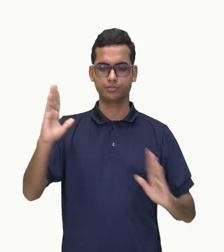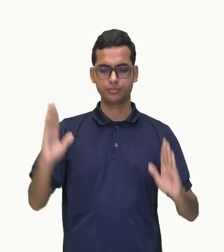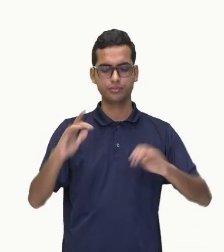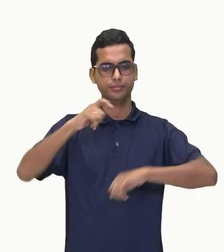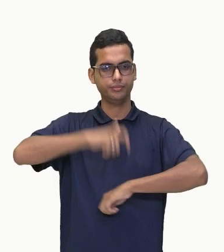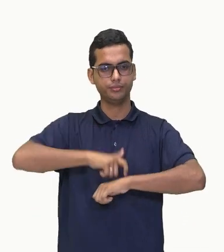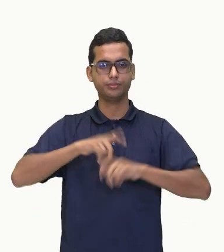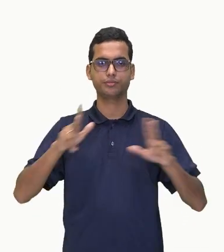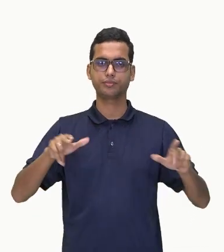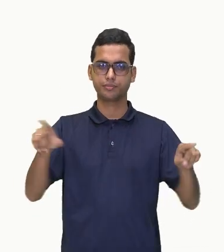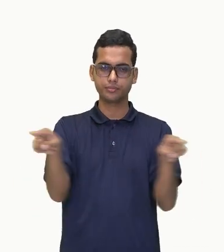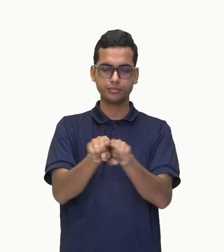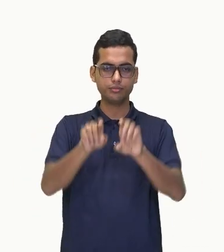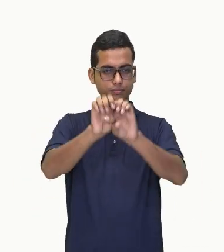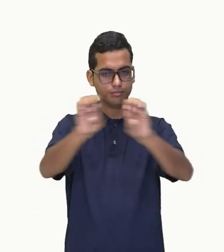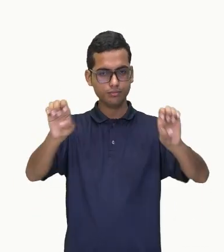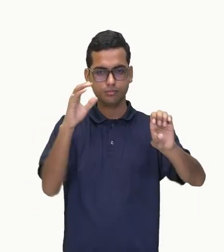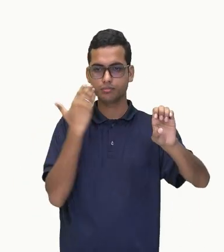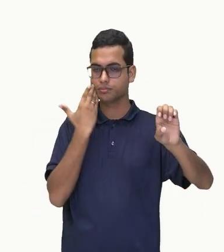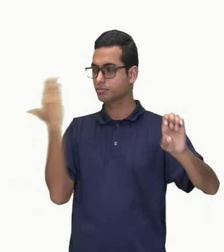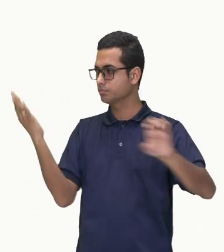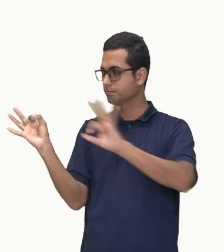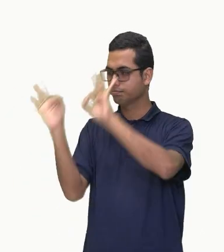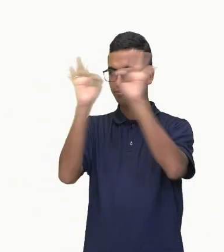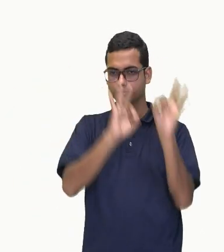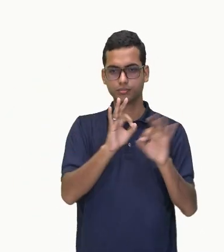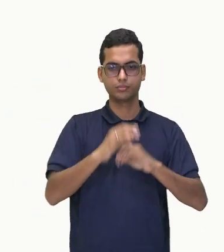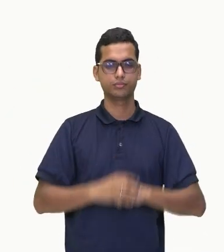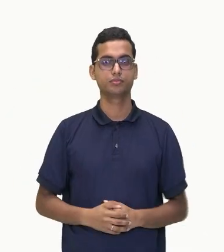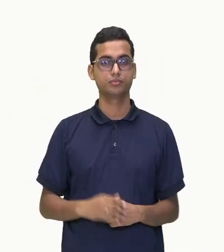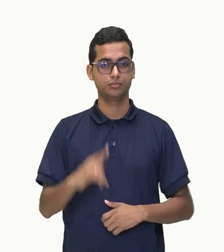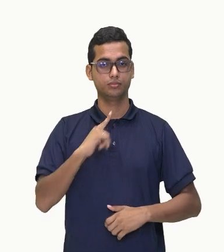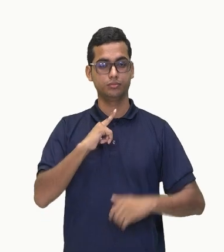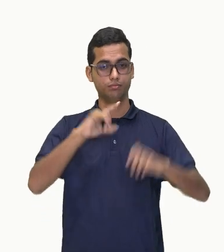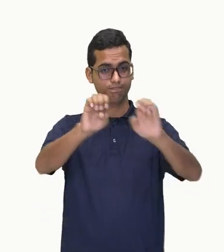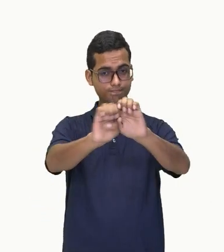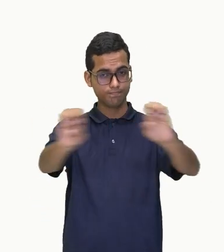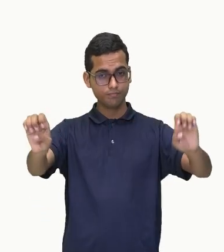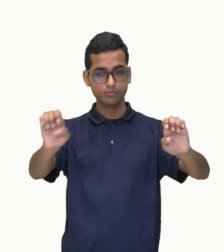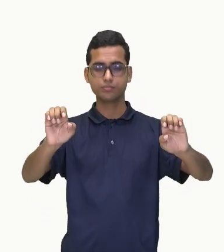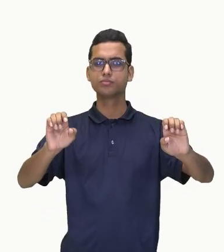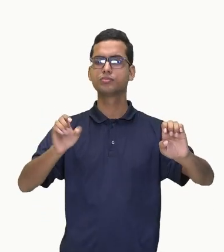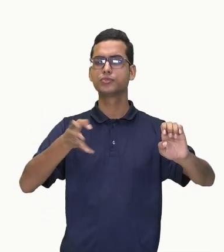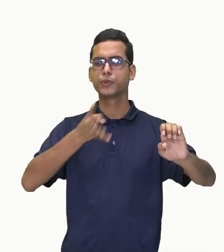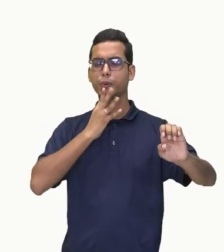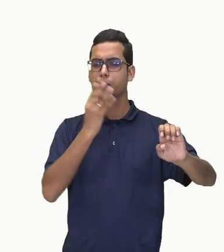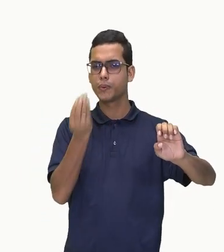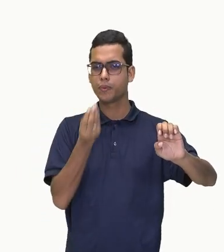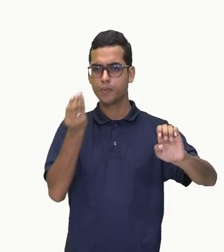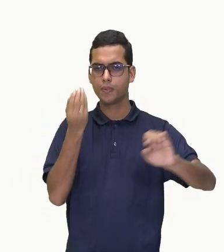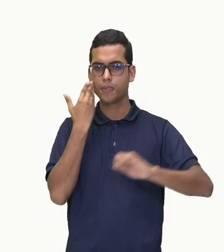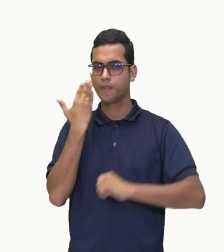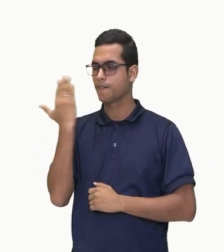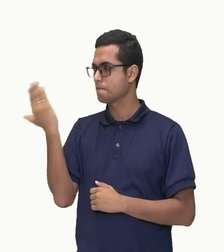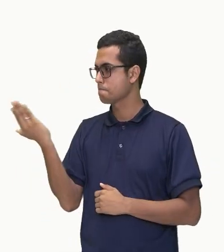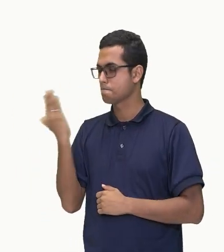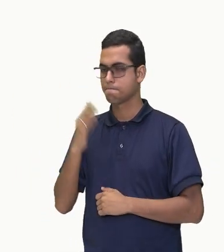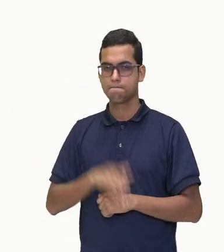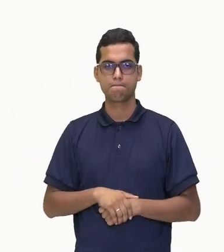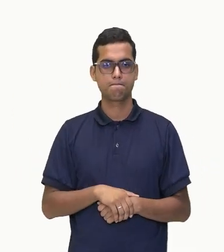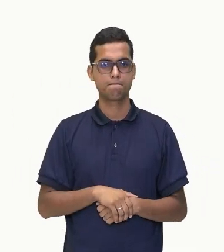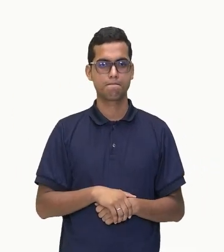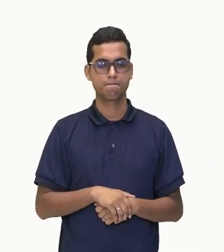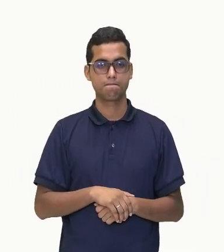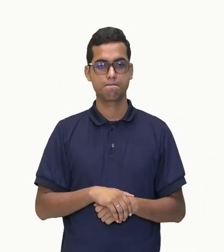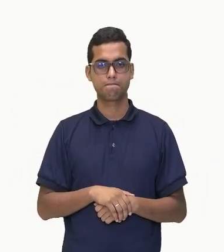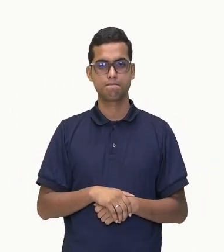equação. Nós temos aqui a equação que é conhecida aqui, ó. A equação